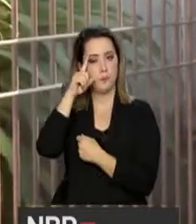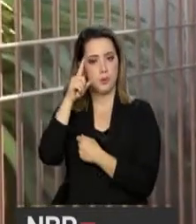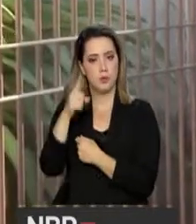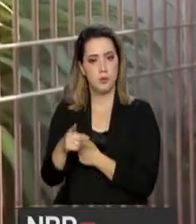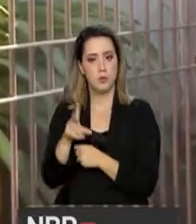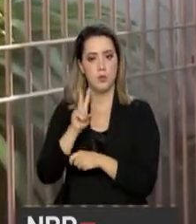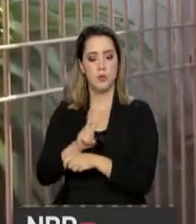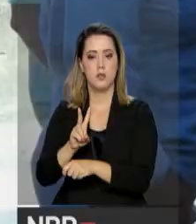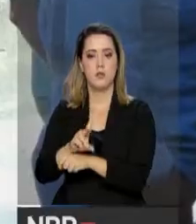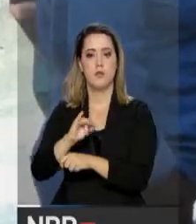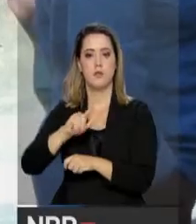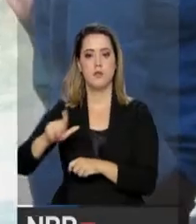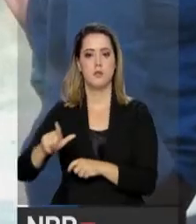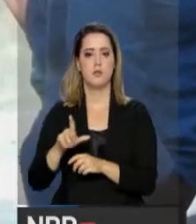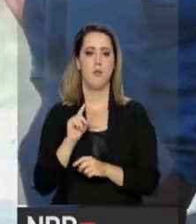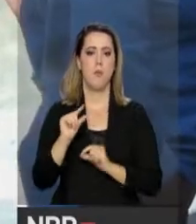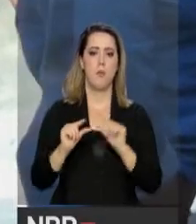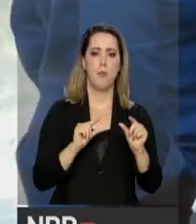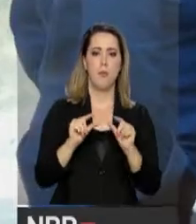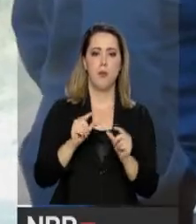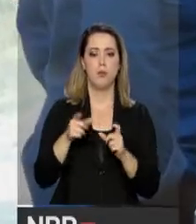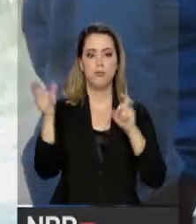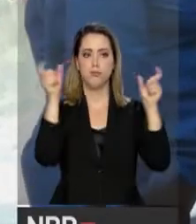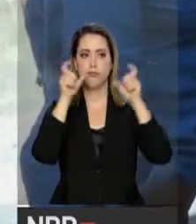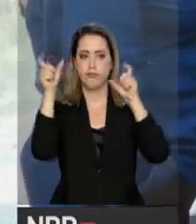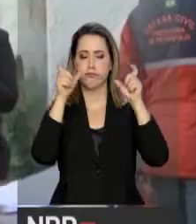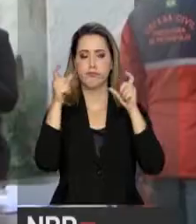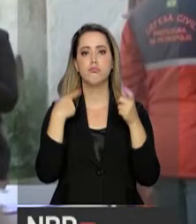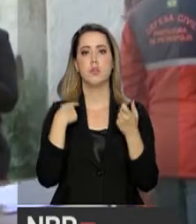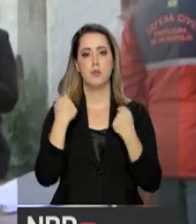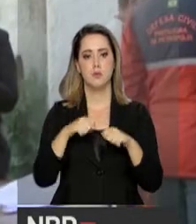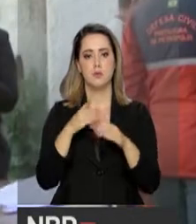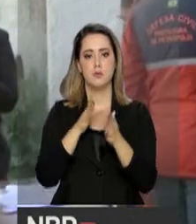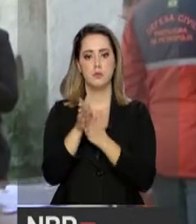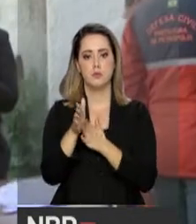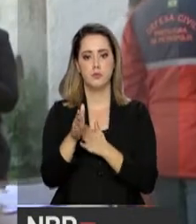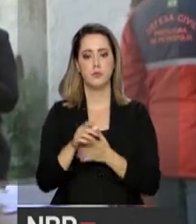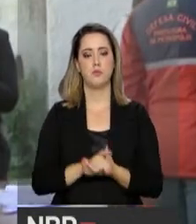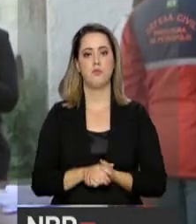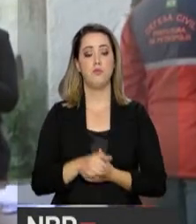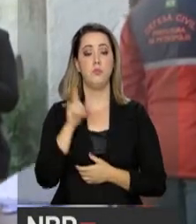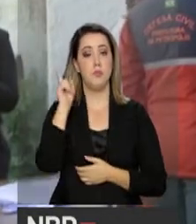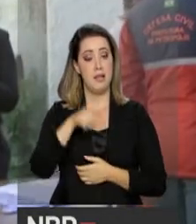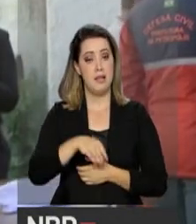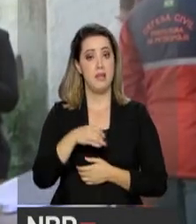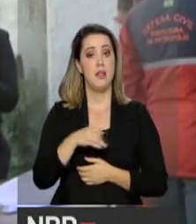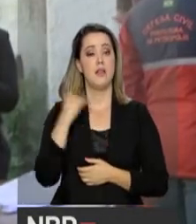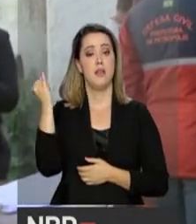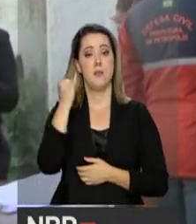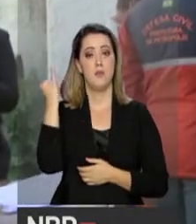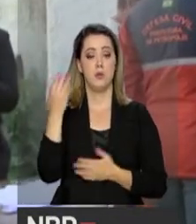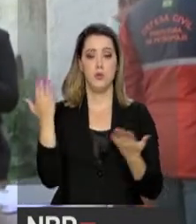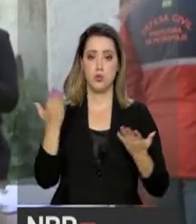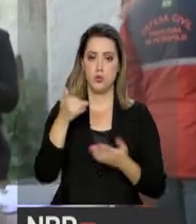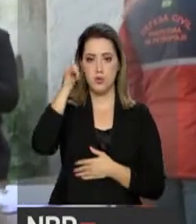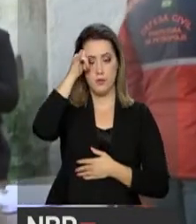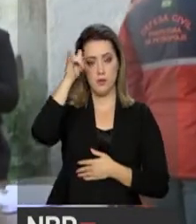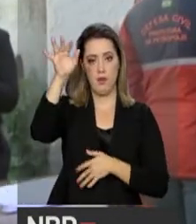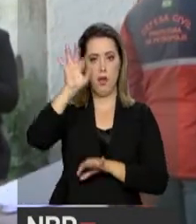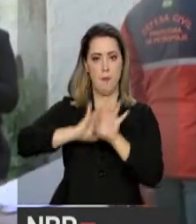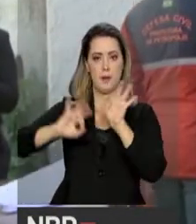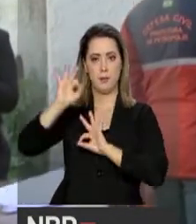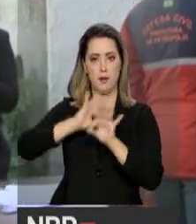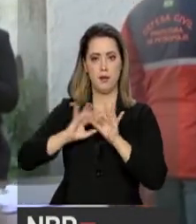Civil, poucos foram os moradores que se atentaram ao protocolo. Para reduzir desastres, é muito importante investirmos hoje na prevenção, na preparação